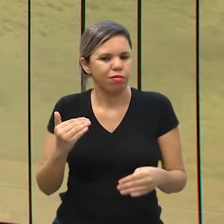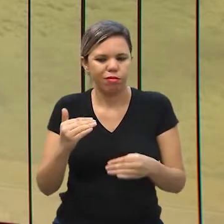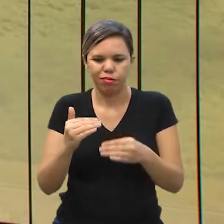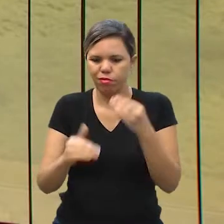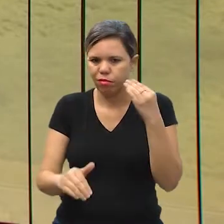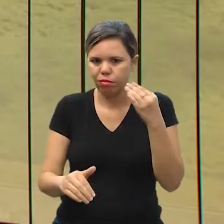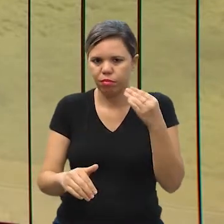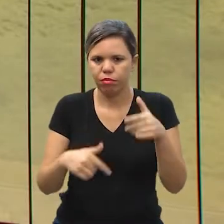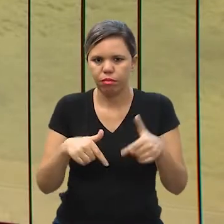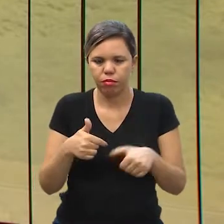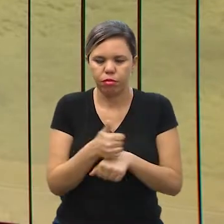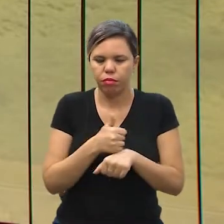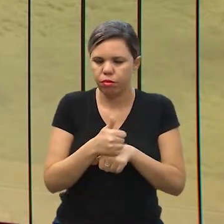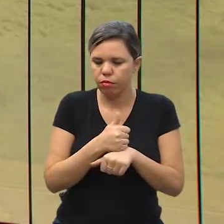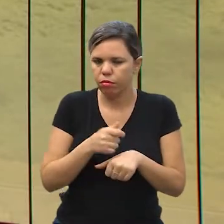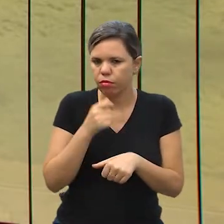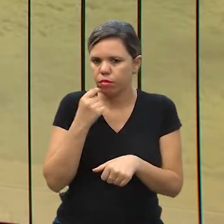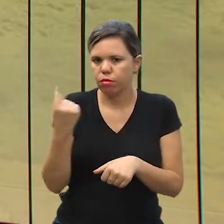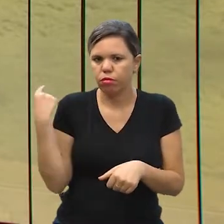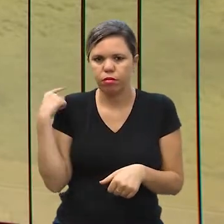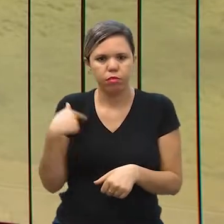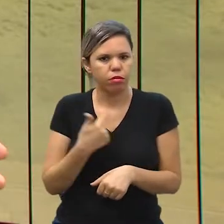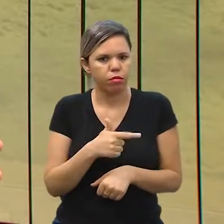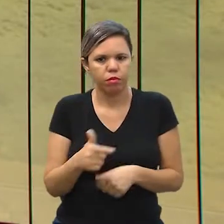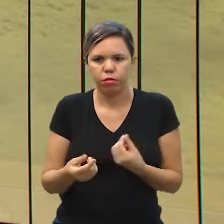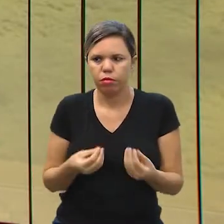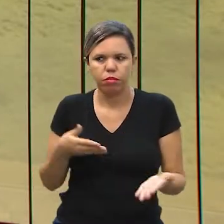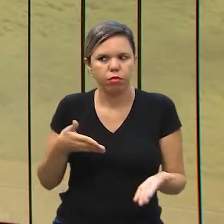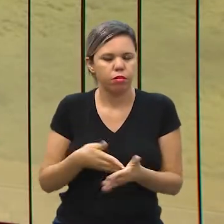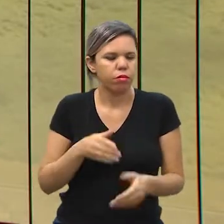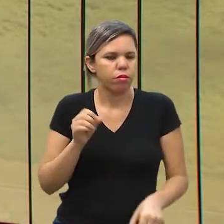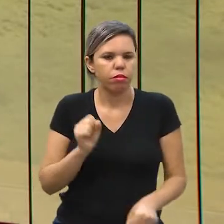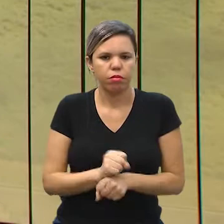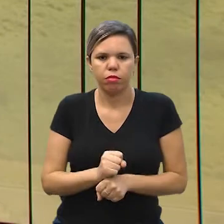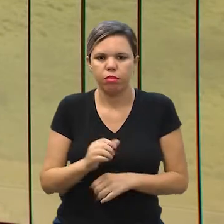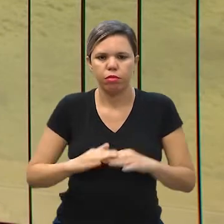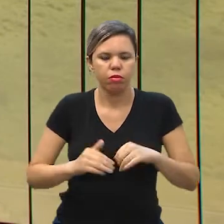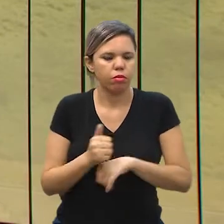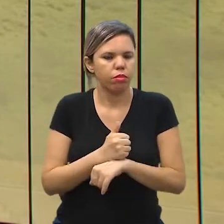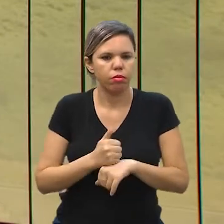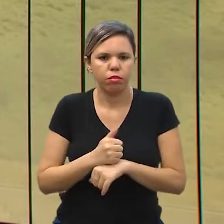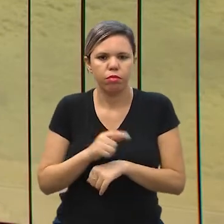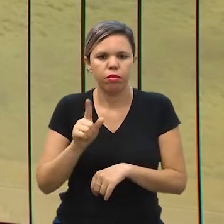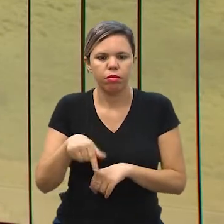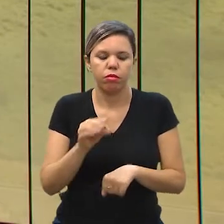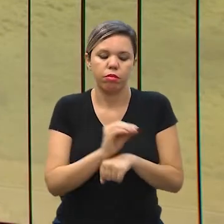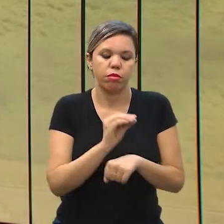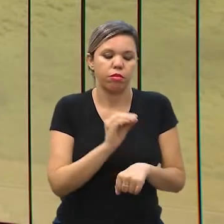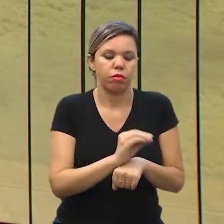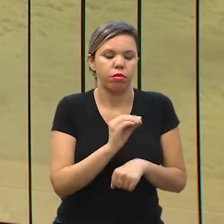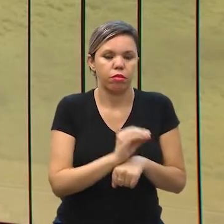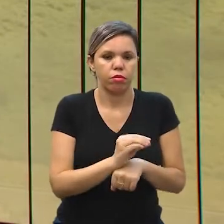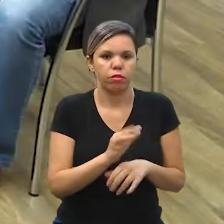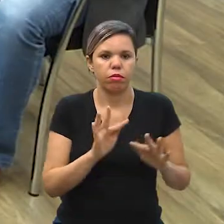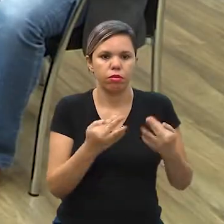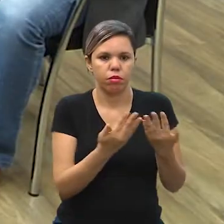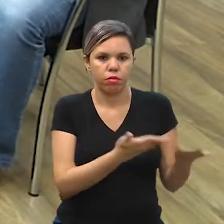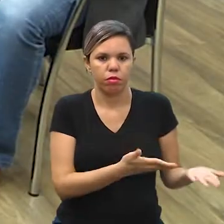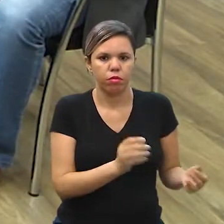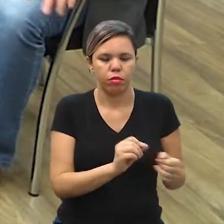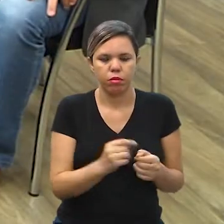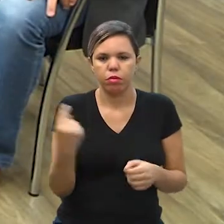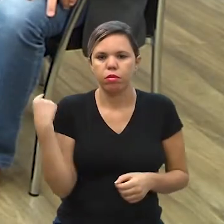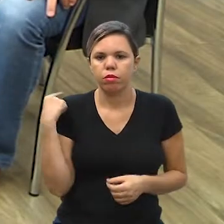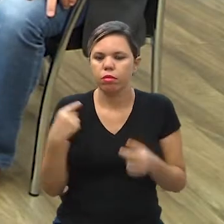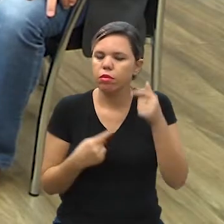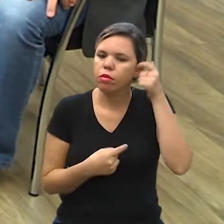incompatível com a minha atividade profissional a época e eu não tinha como romper com a atividade profissional porque era sustento da família que